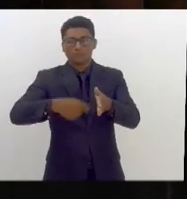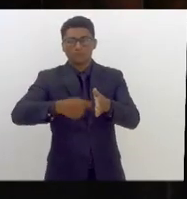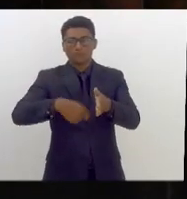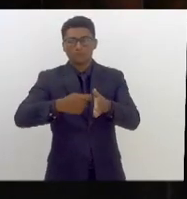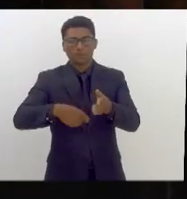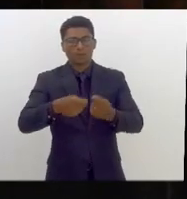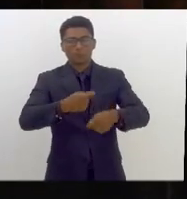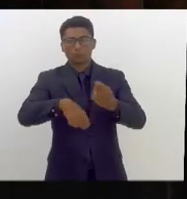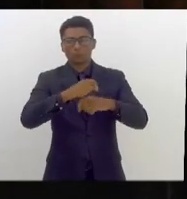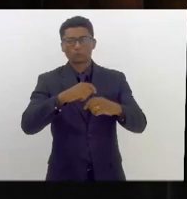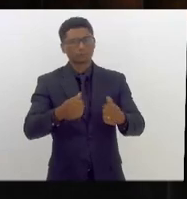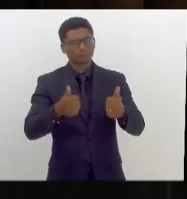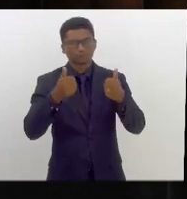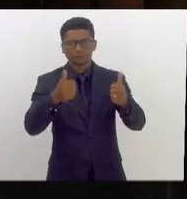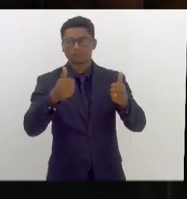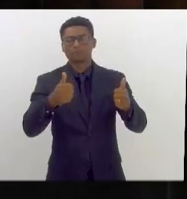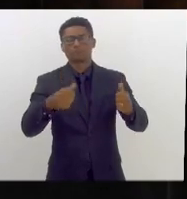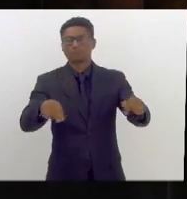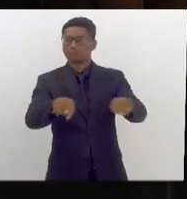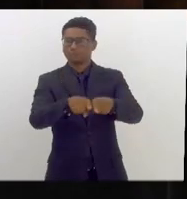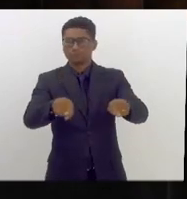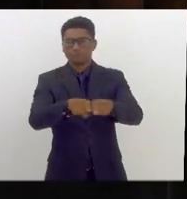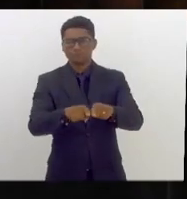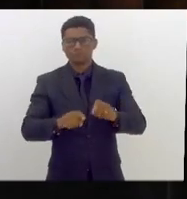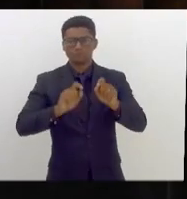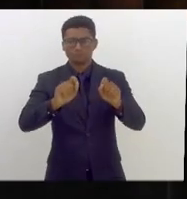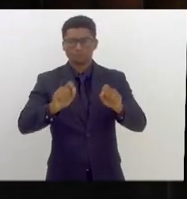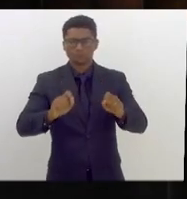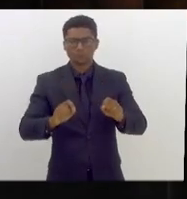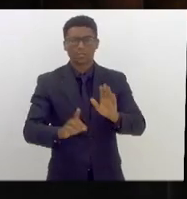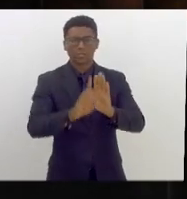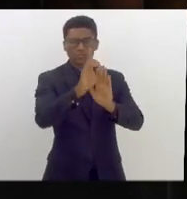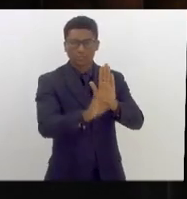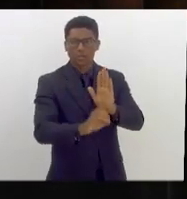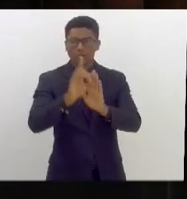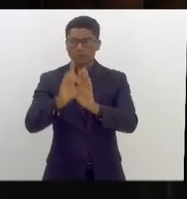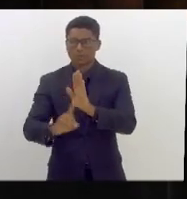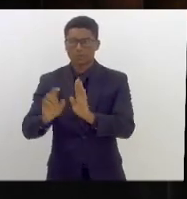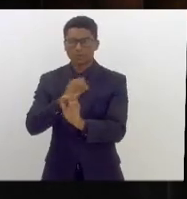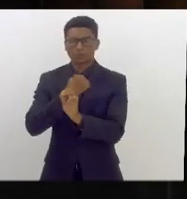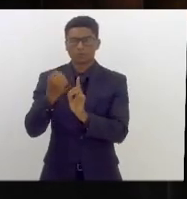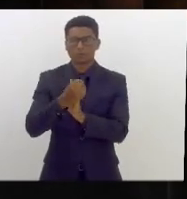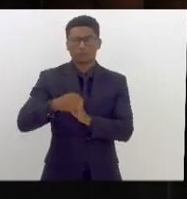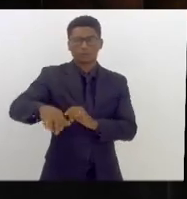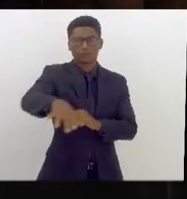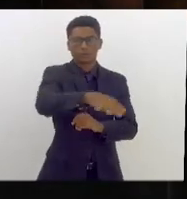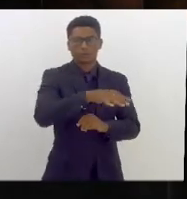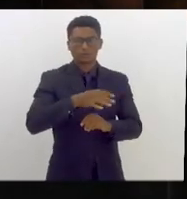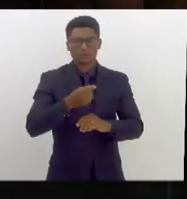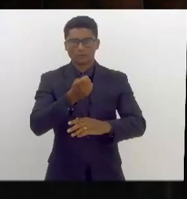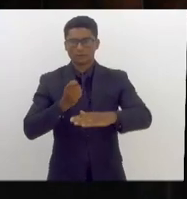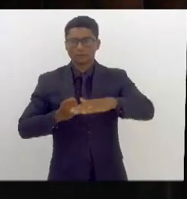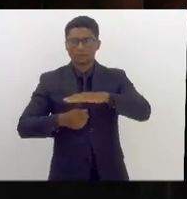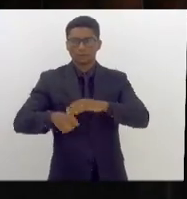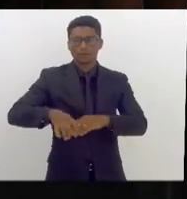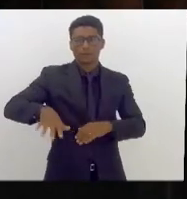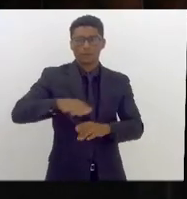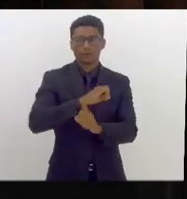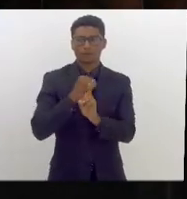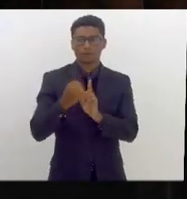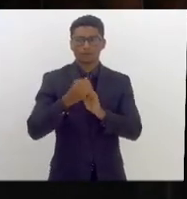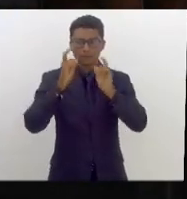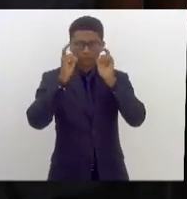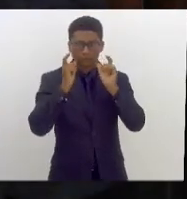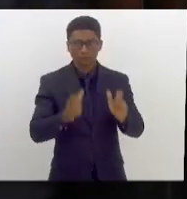minimamente adequada e com a garantia, né, da prestação de direitos sociais e de investimento público nas áreas de interesse social.